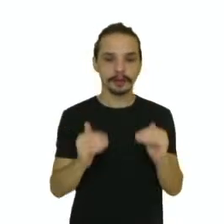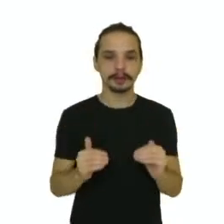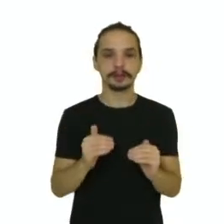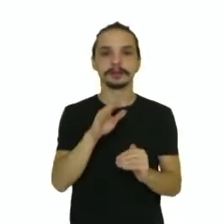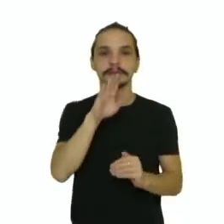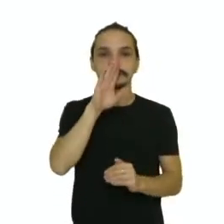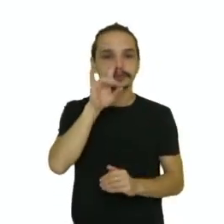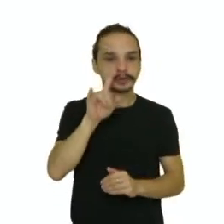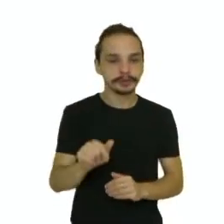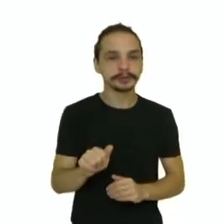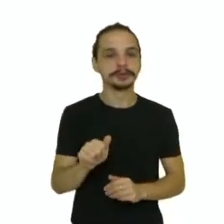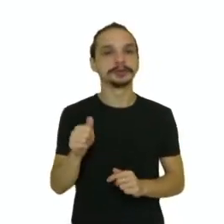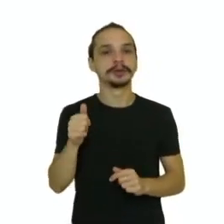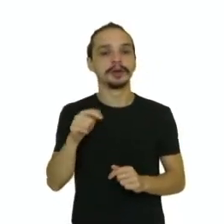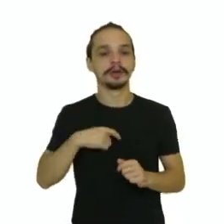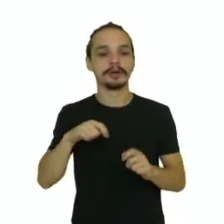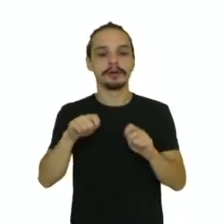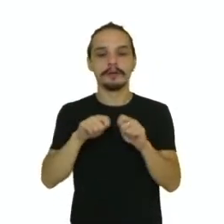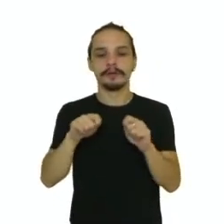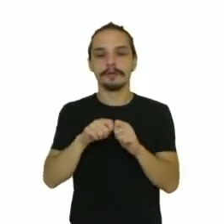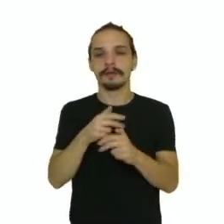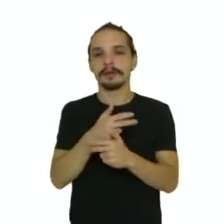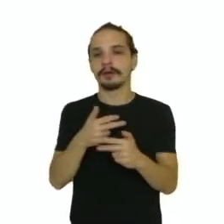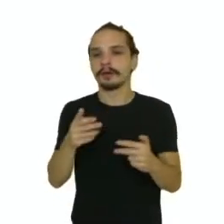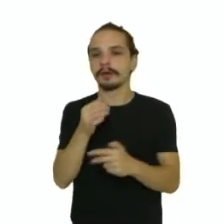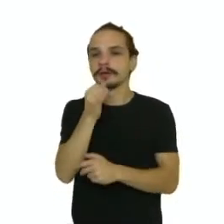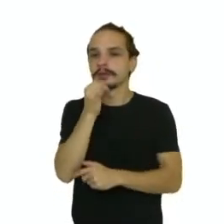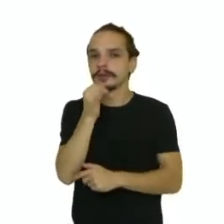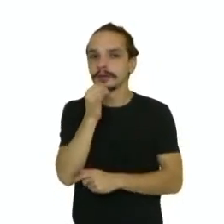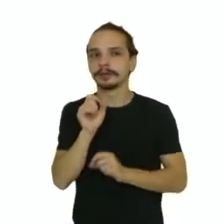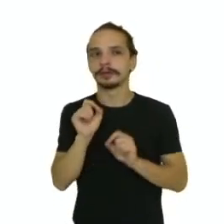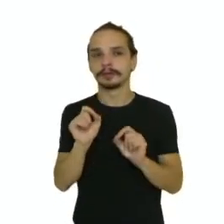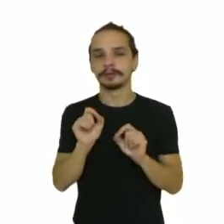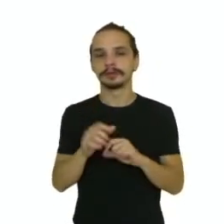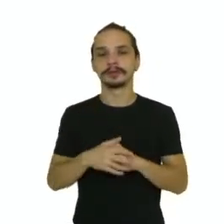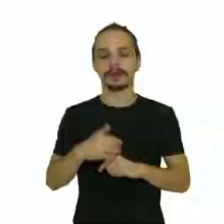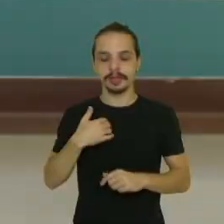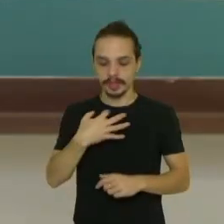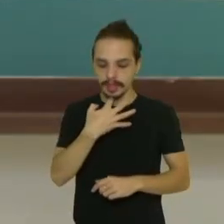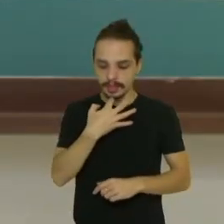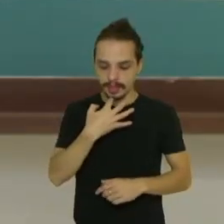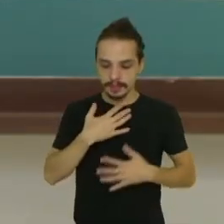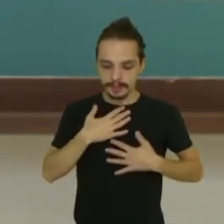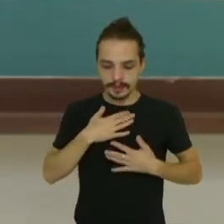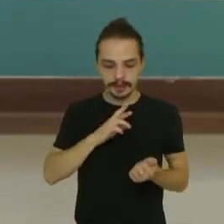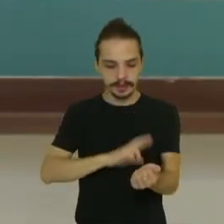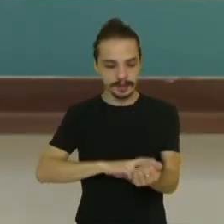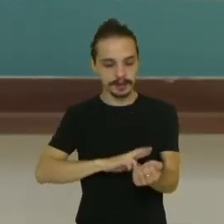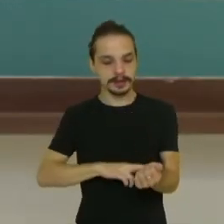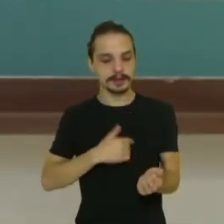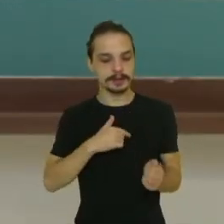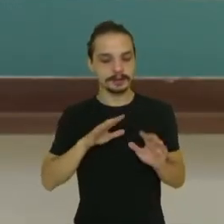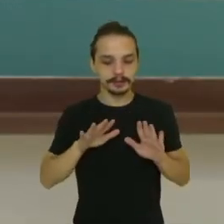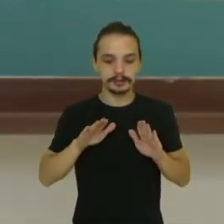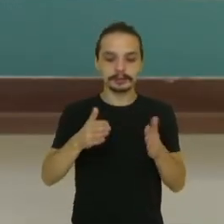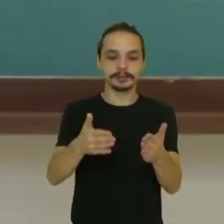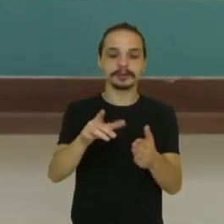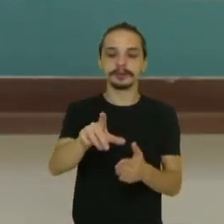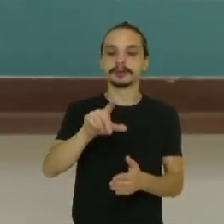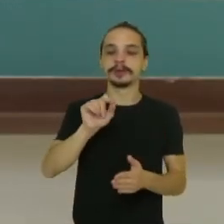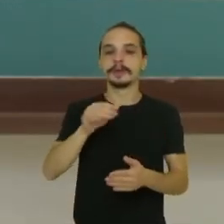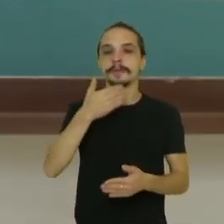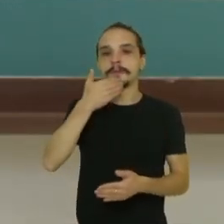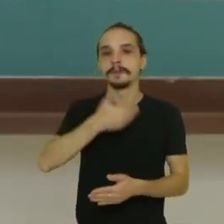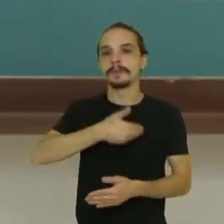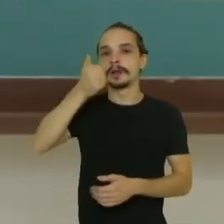para realizar as suas funções Conheça o seu ritmo Estabeleça o melhor horário para estudar então